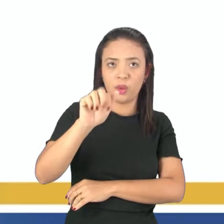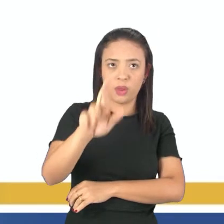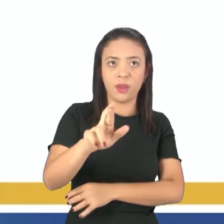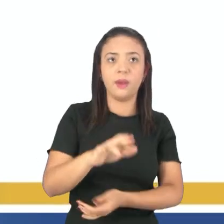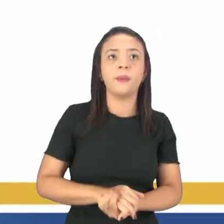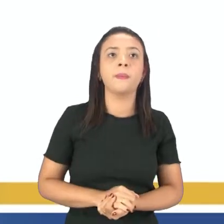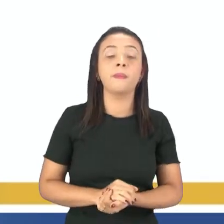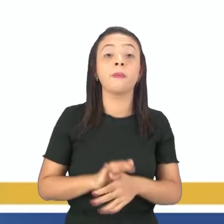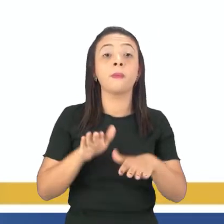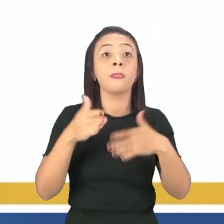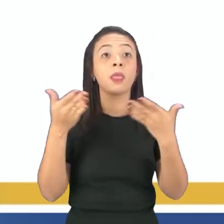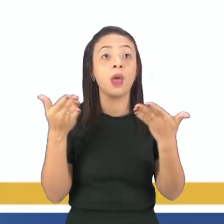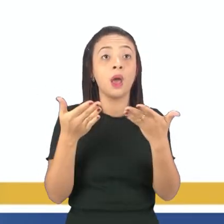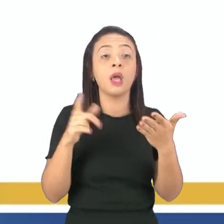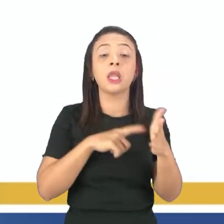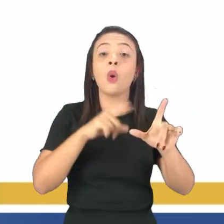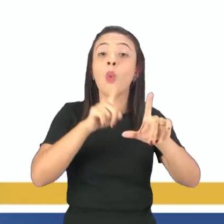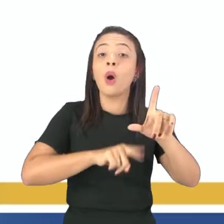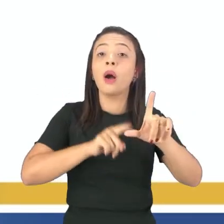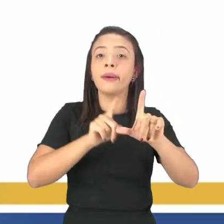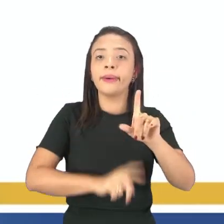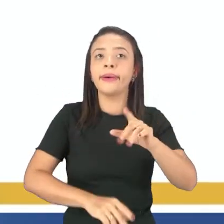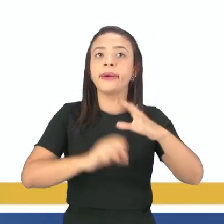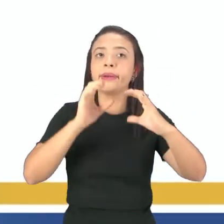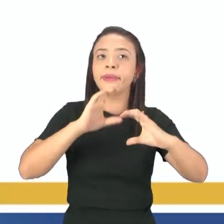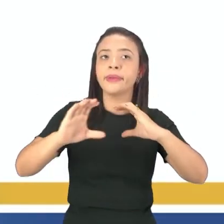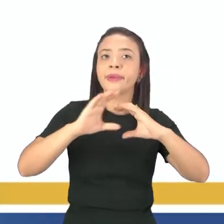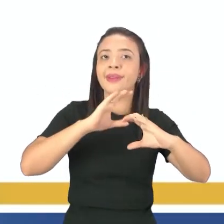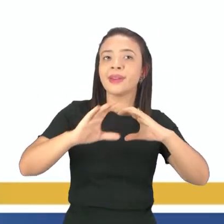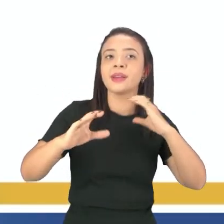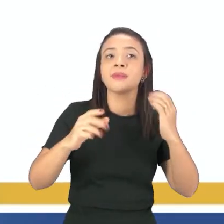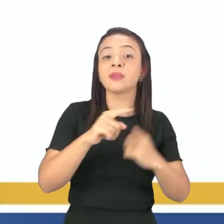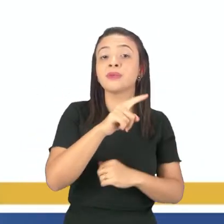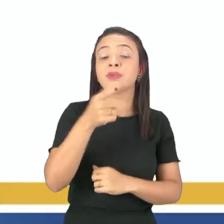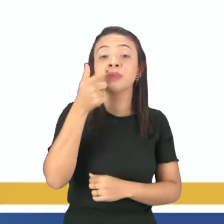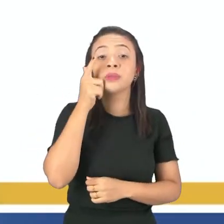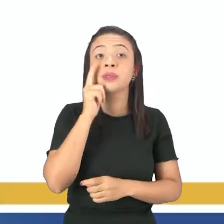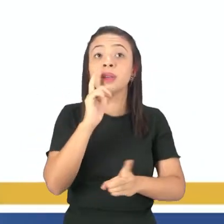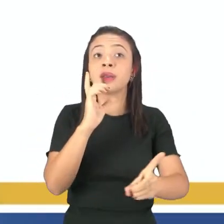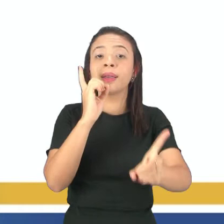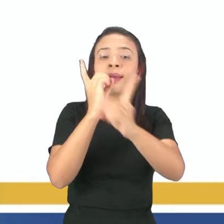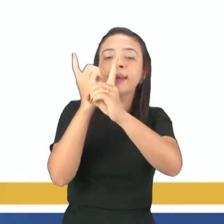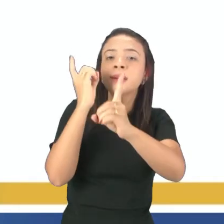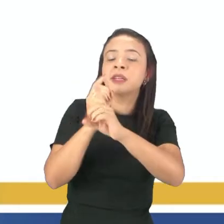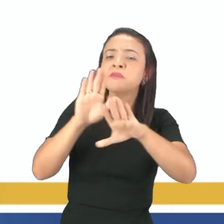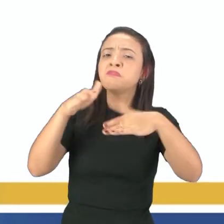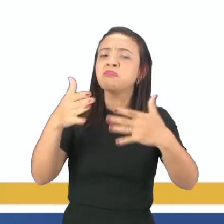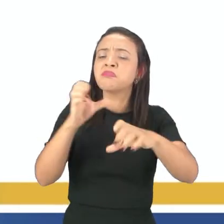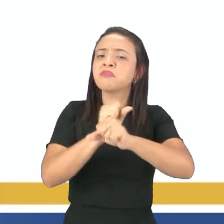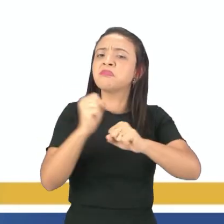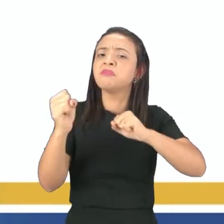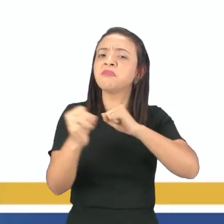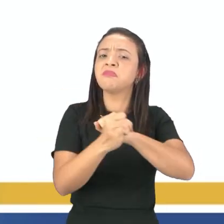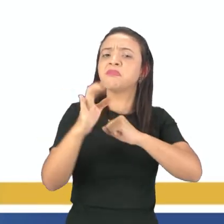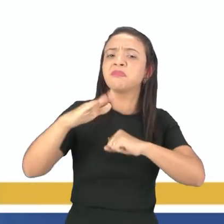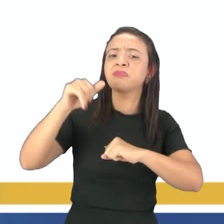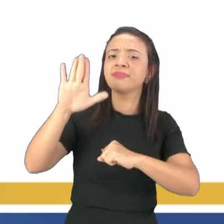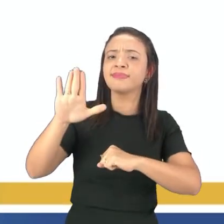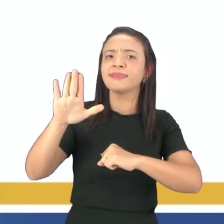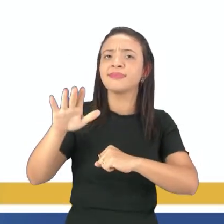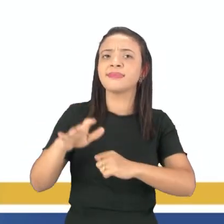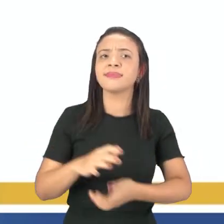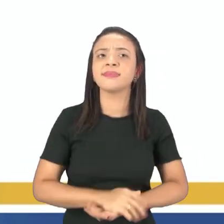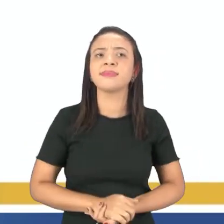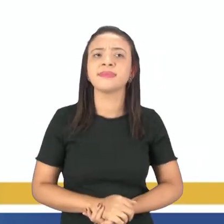Ok, temos aí uma letra da música da Alanis Morissette, para vocês encontrarem as formas superlativas aí. Eu vou passar por